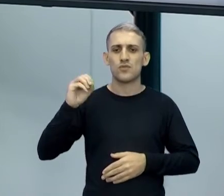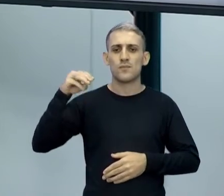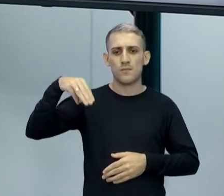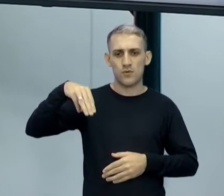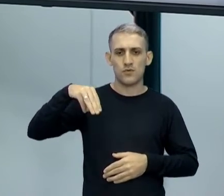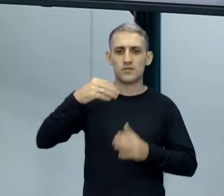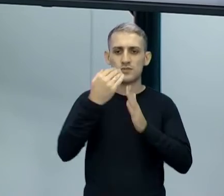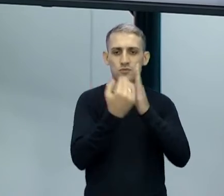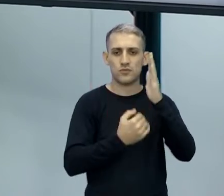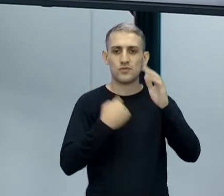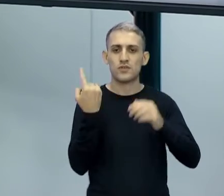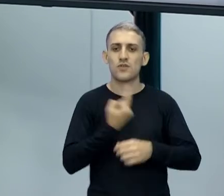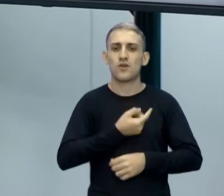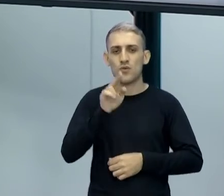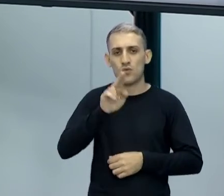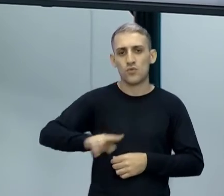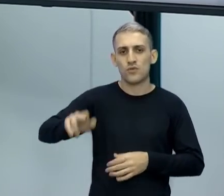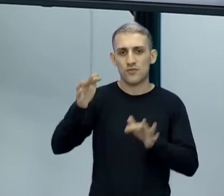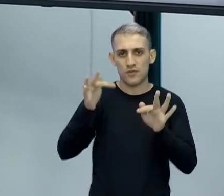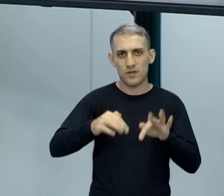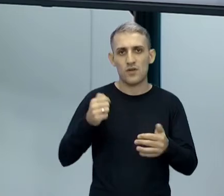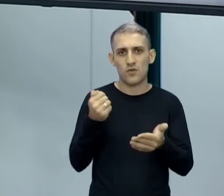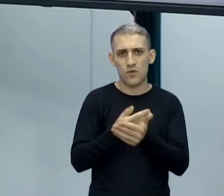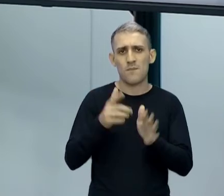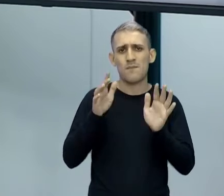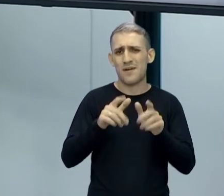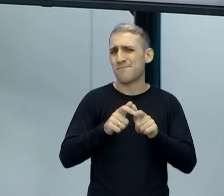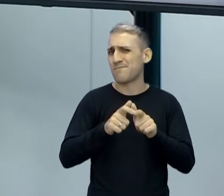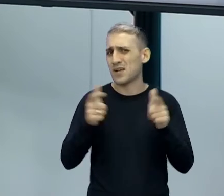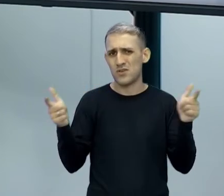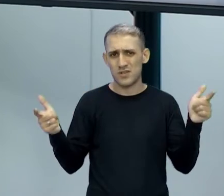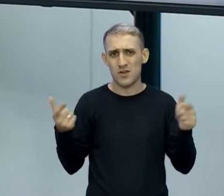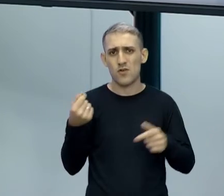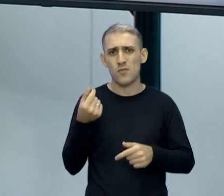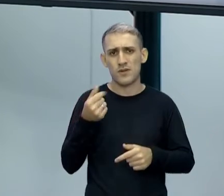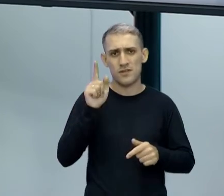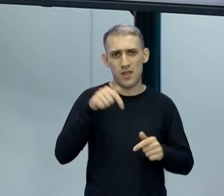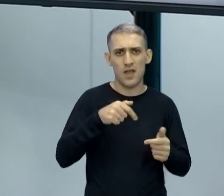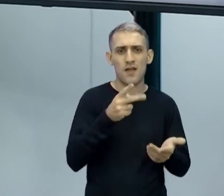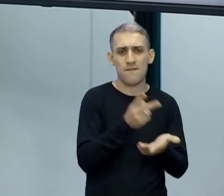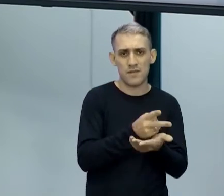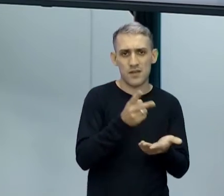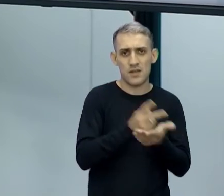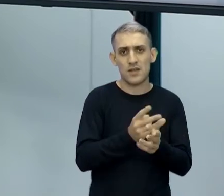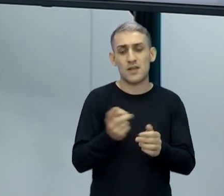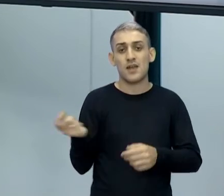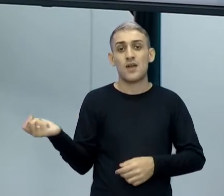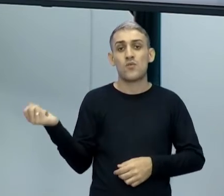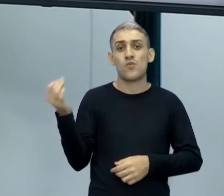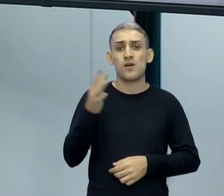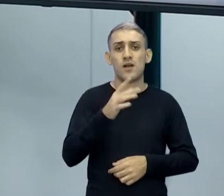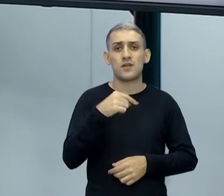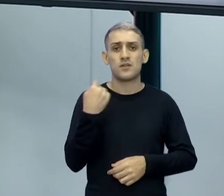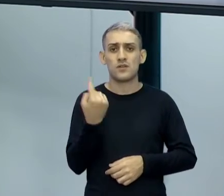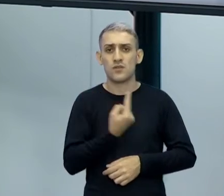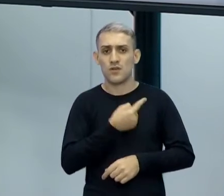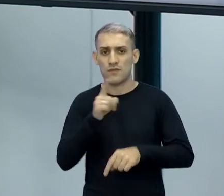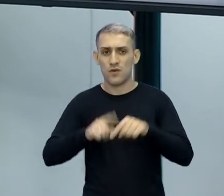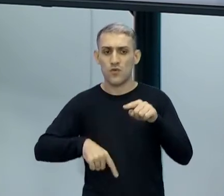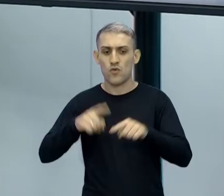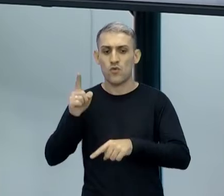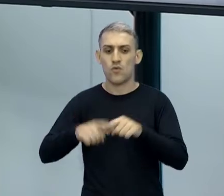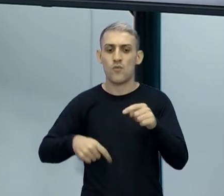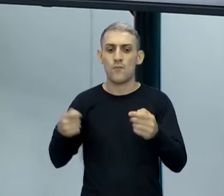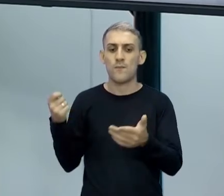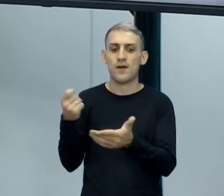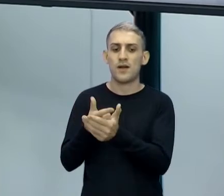utiliza no final da compra. Mas no geral, gente, o preço é um valor fixo e a quantidade de produtos